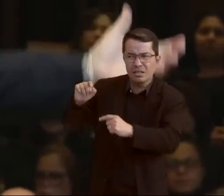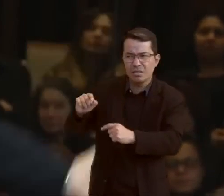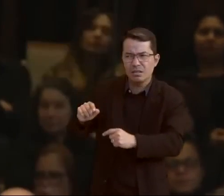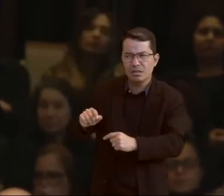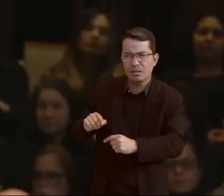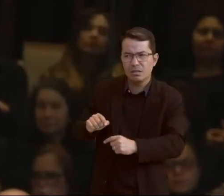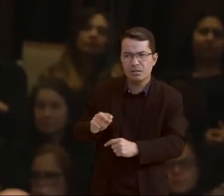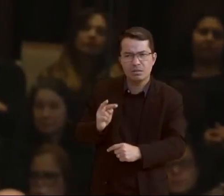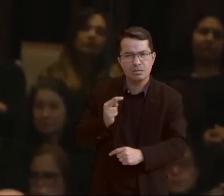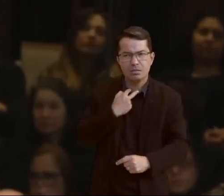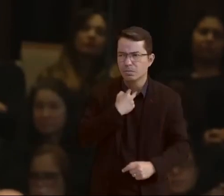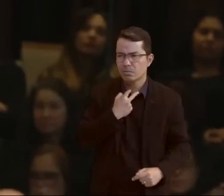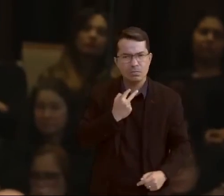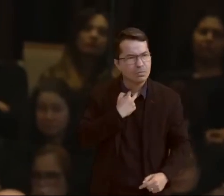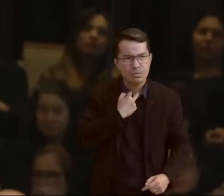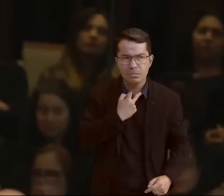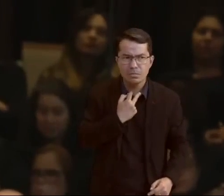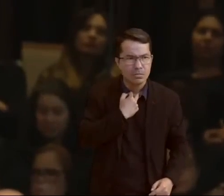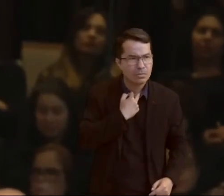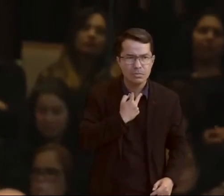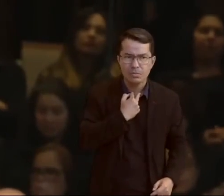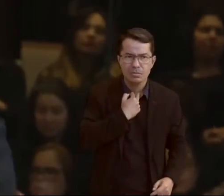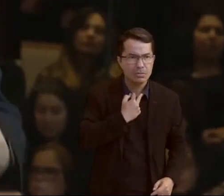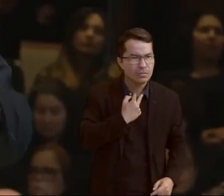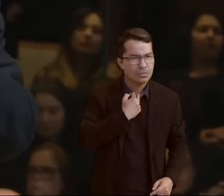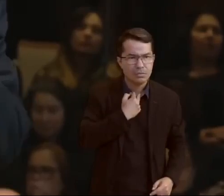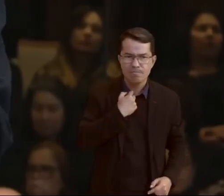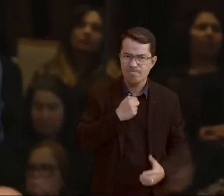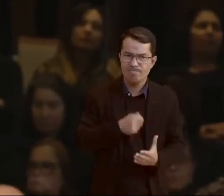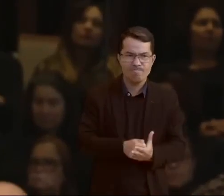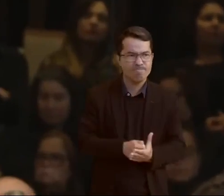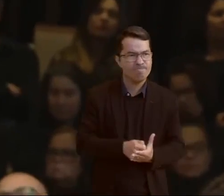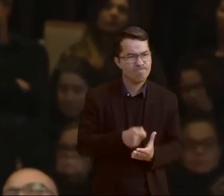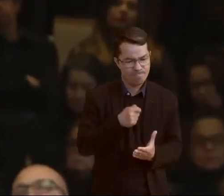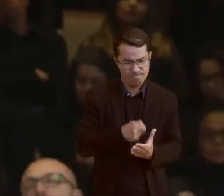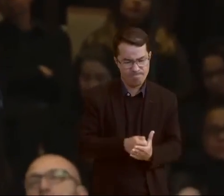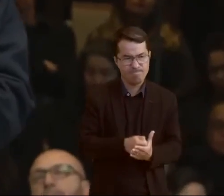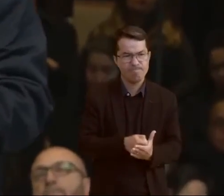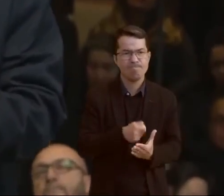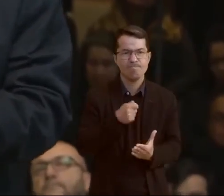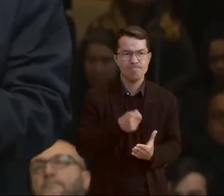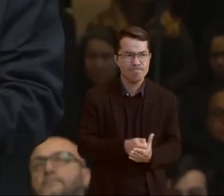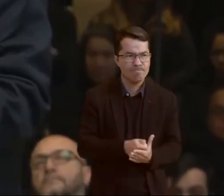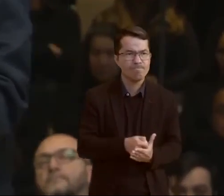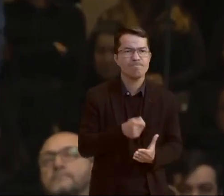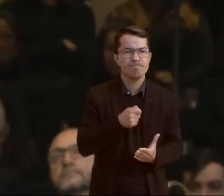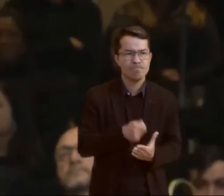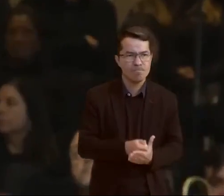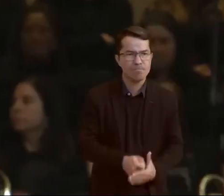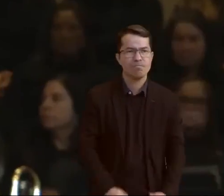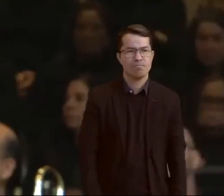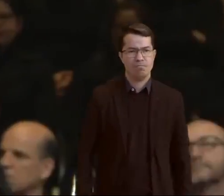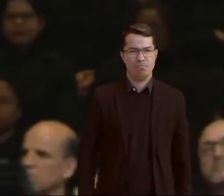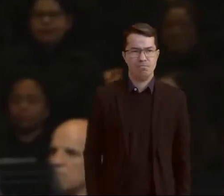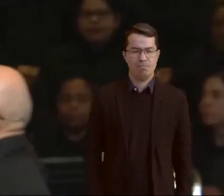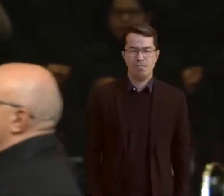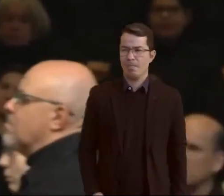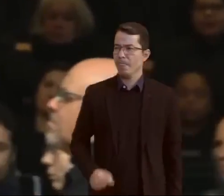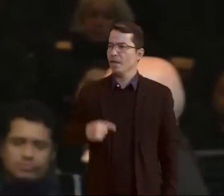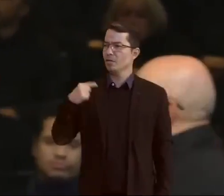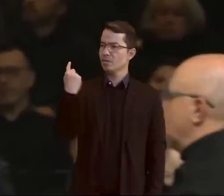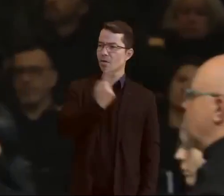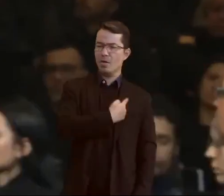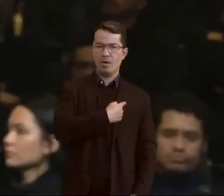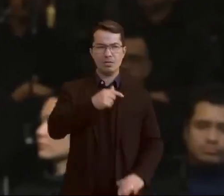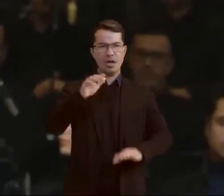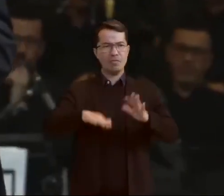não estou. E esses são sinalizadores da nossa maturidade. Porque